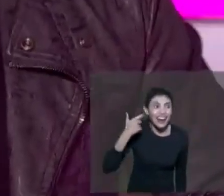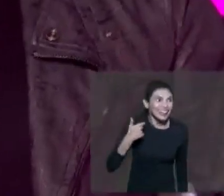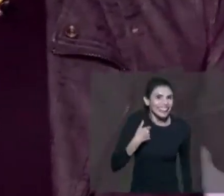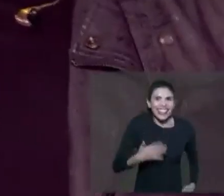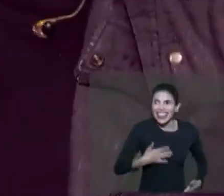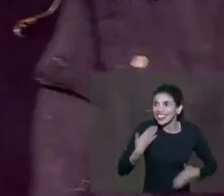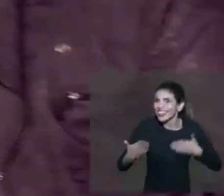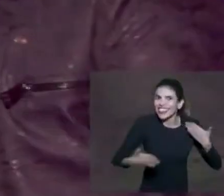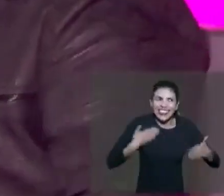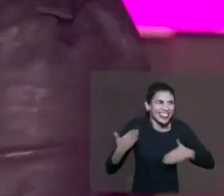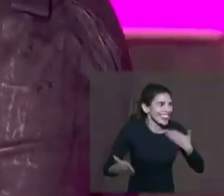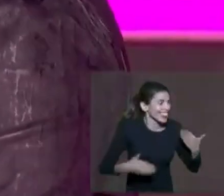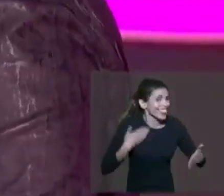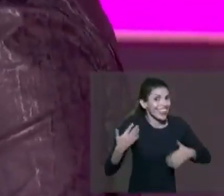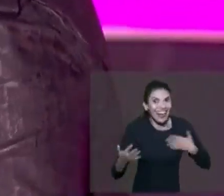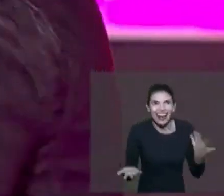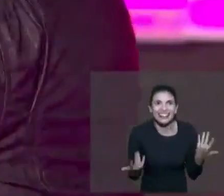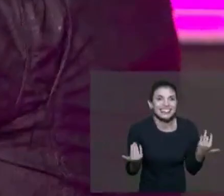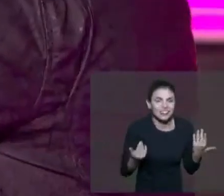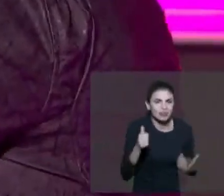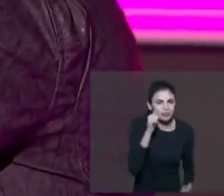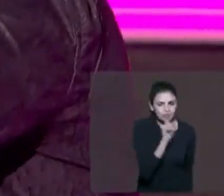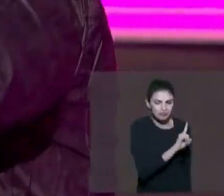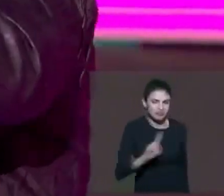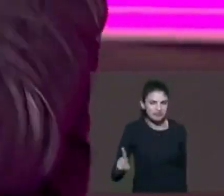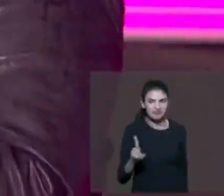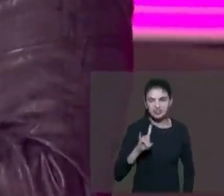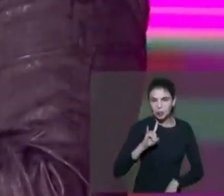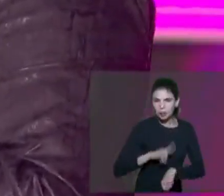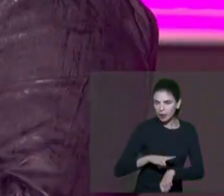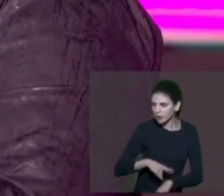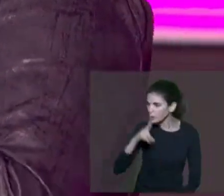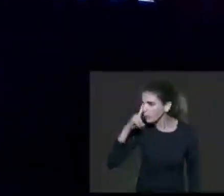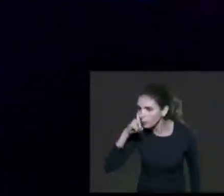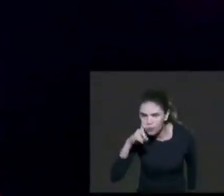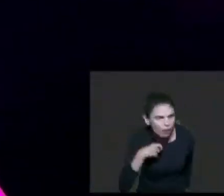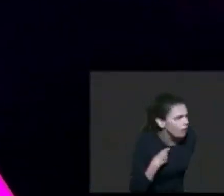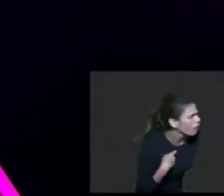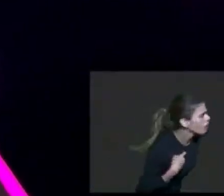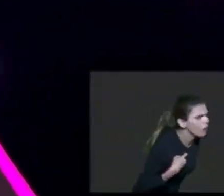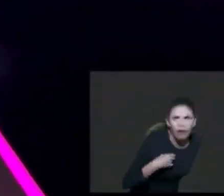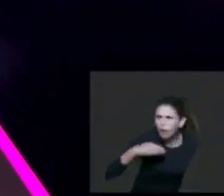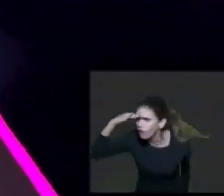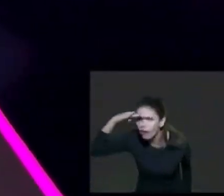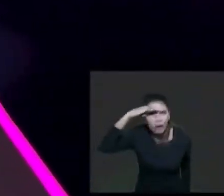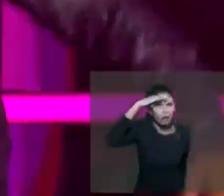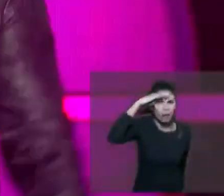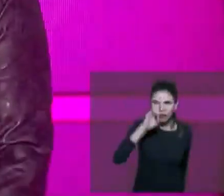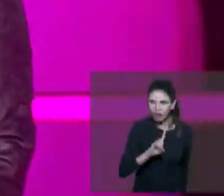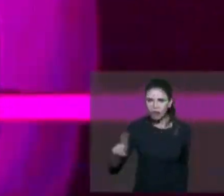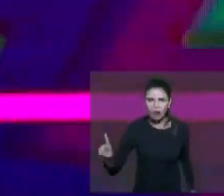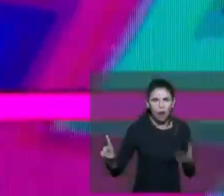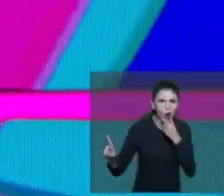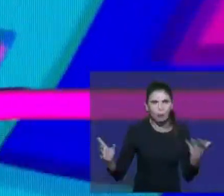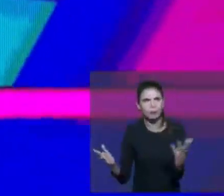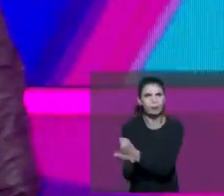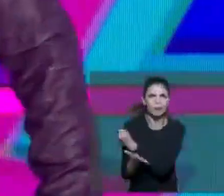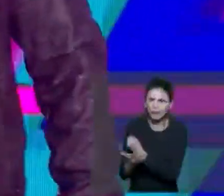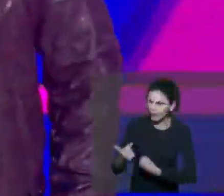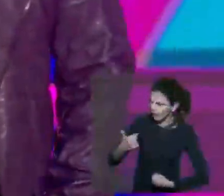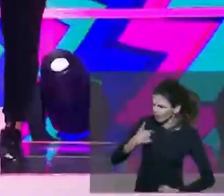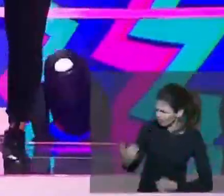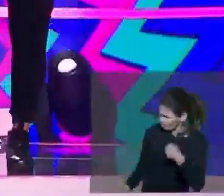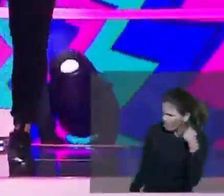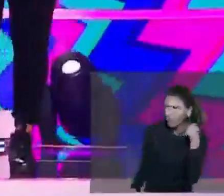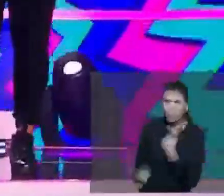mal intencionada. Foi no banheiro, do nada ela sumiu. Quando fui procurar com outro cara, ela tá